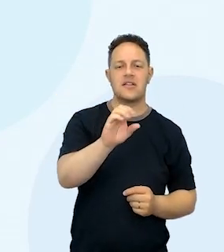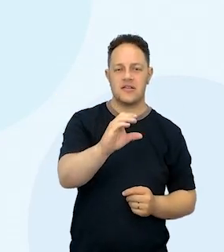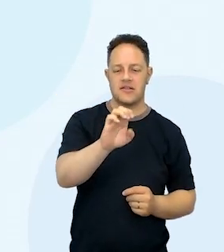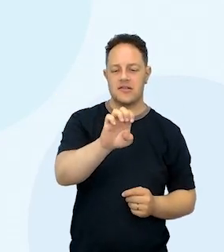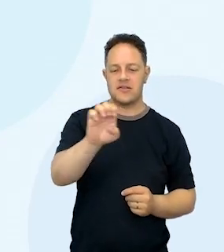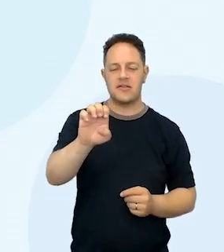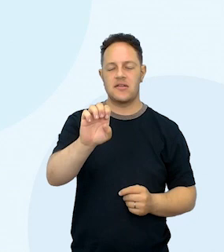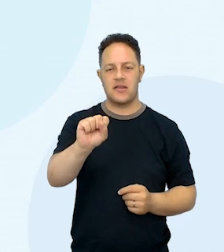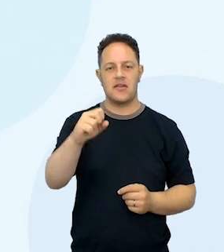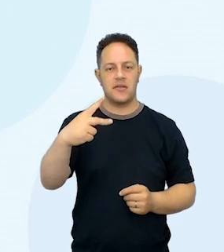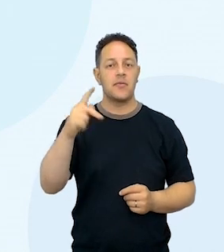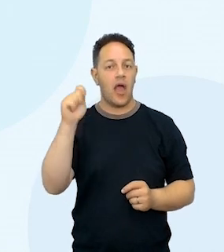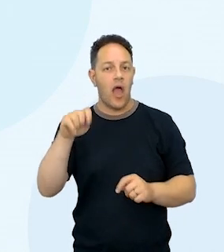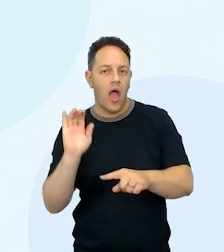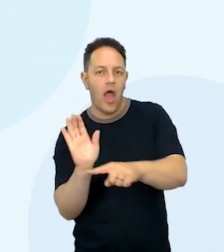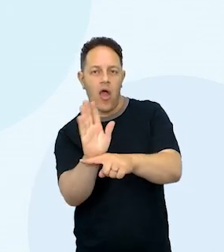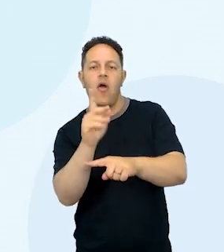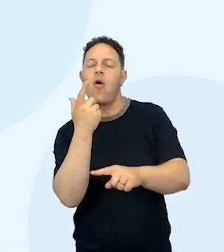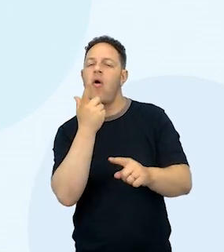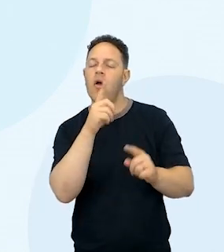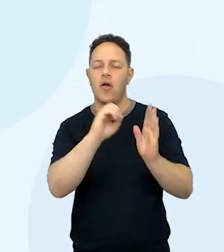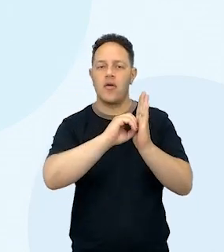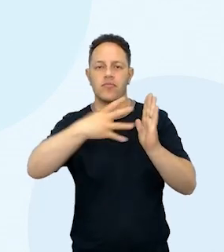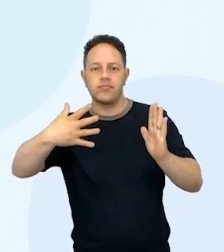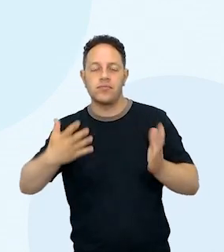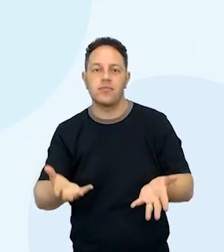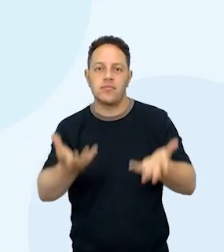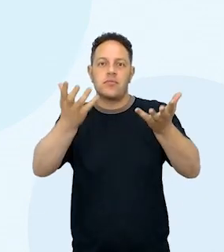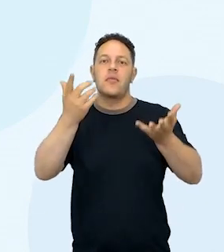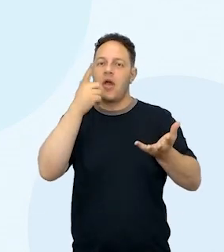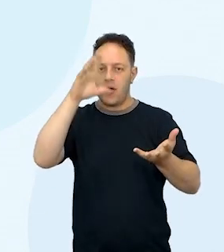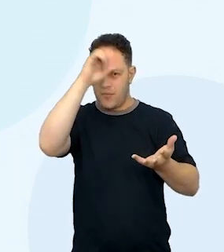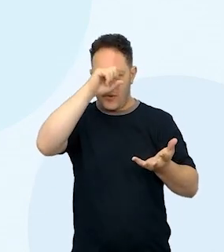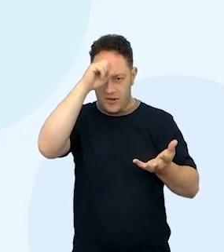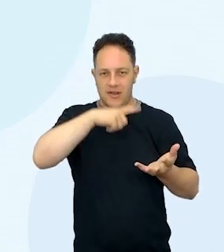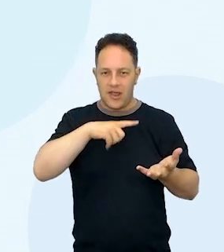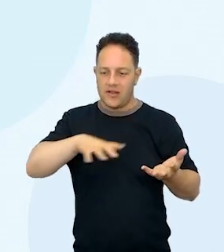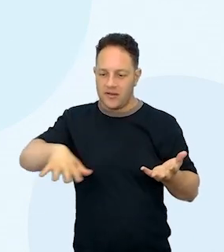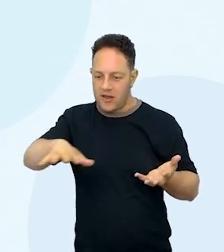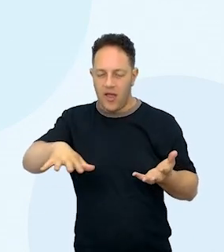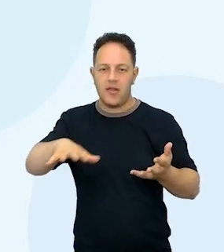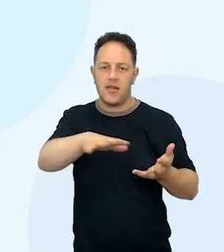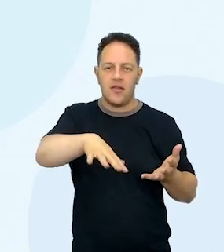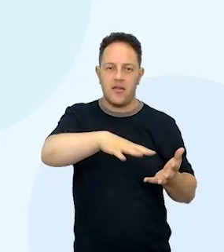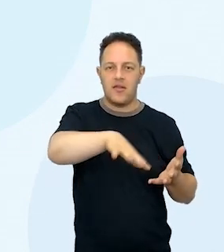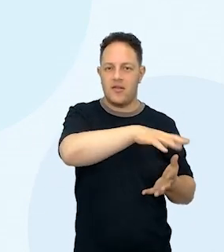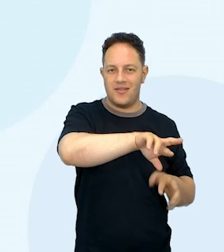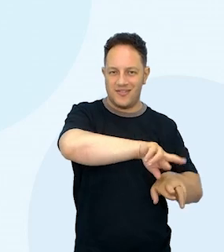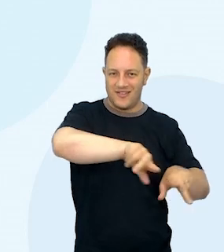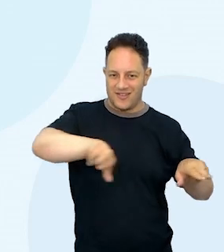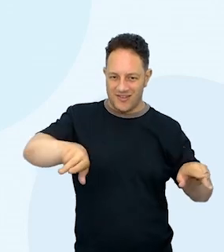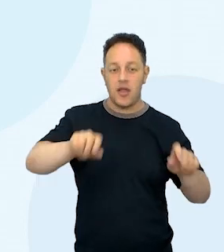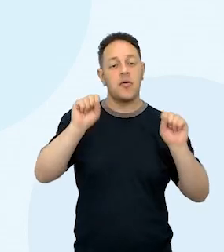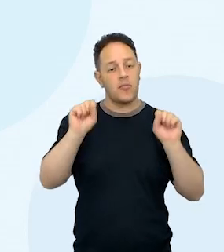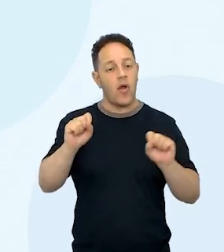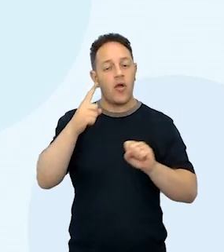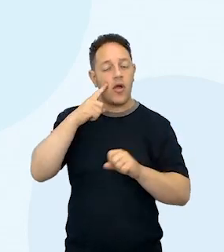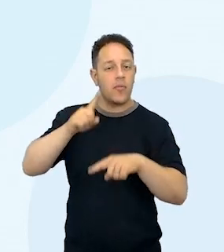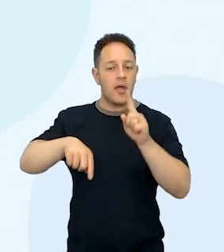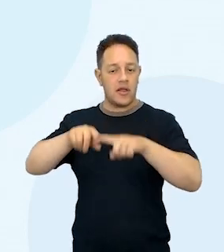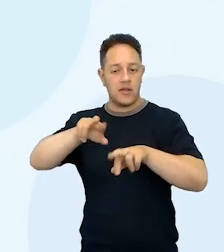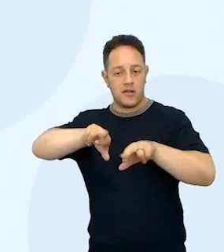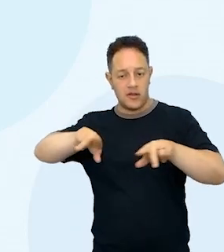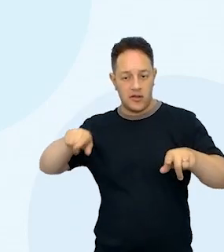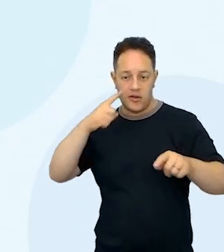as aprendizagens do currículo paulista nas diversas áreas do conhecimento, já vou deixar aqui alguns materiais que